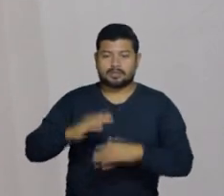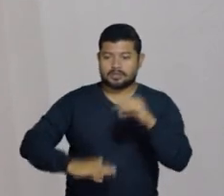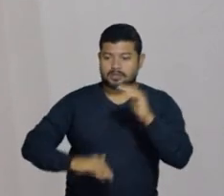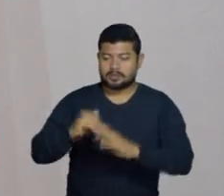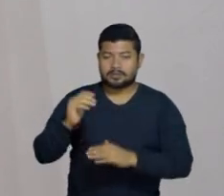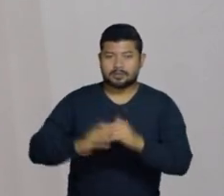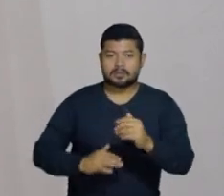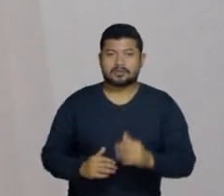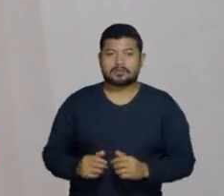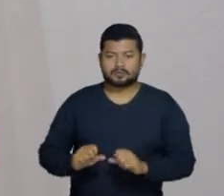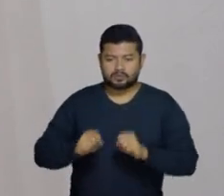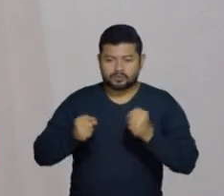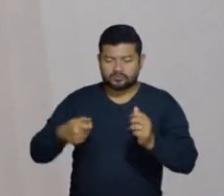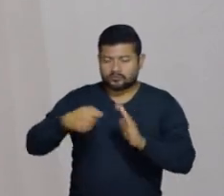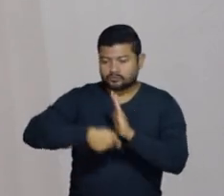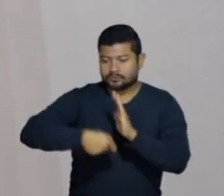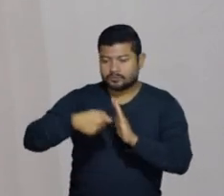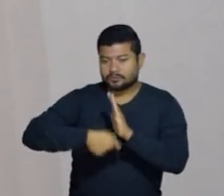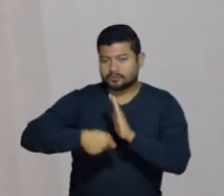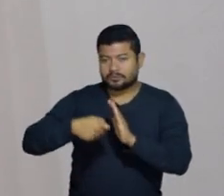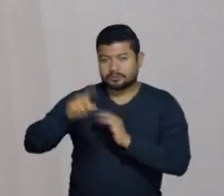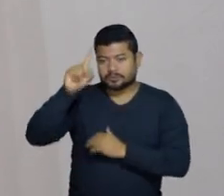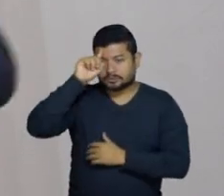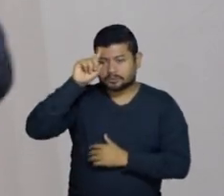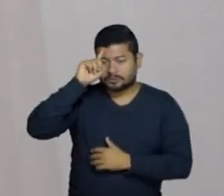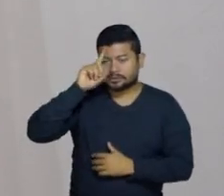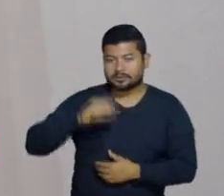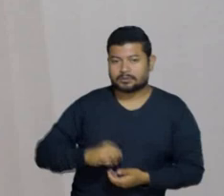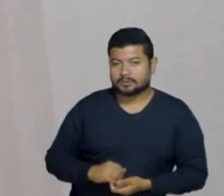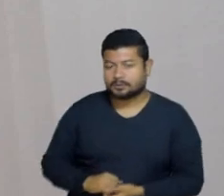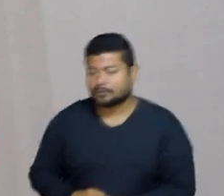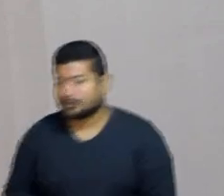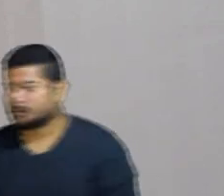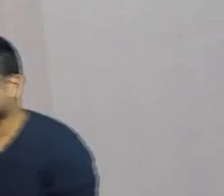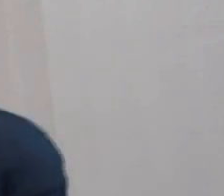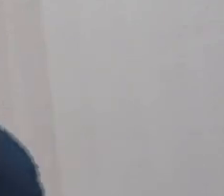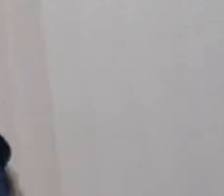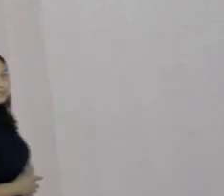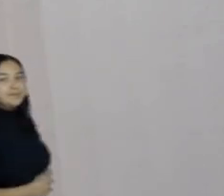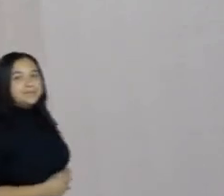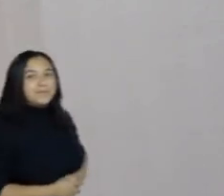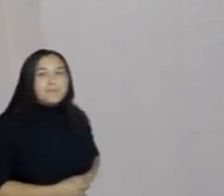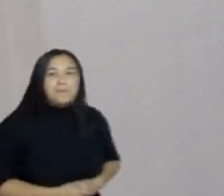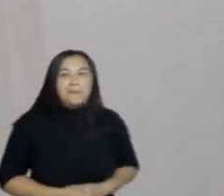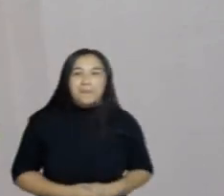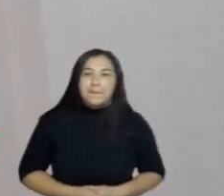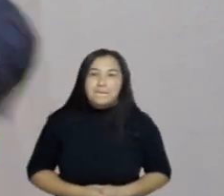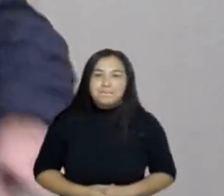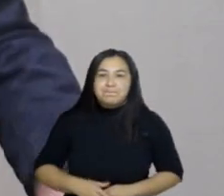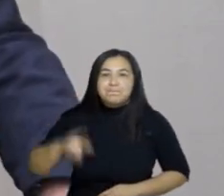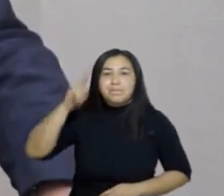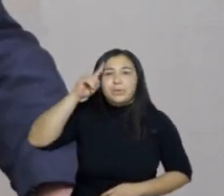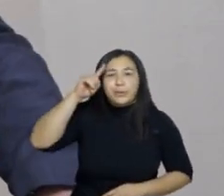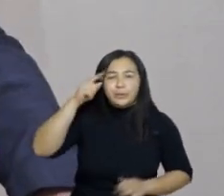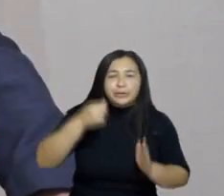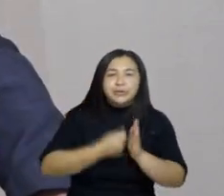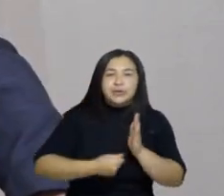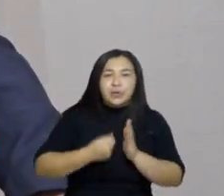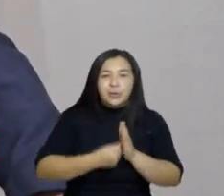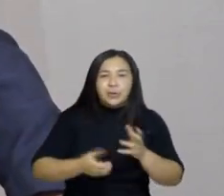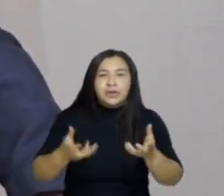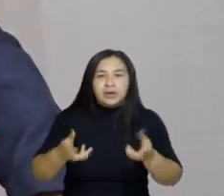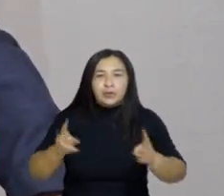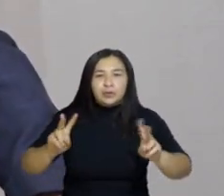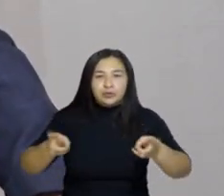teimosamente lutam no dia a dia para continuarem com o seu trabalho na agricultura